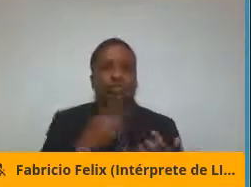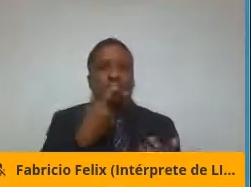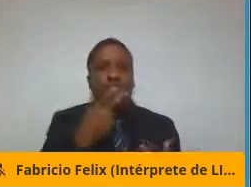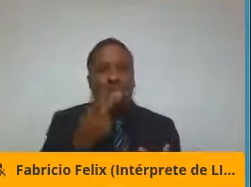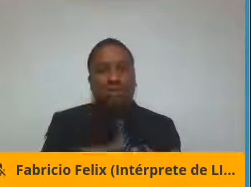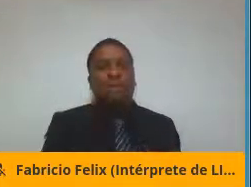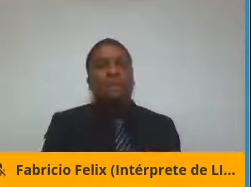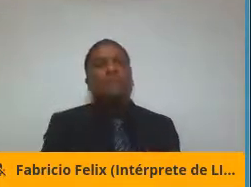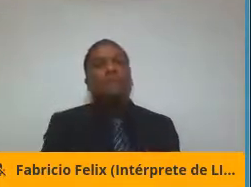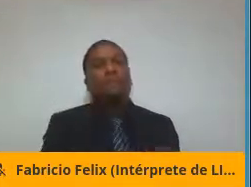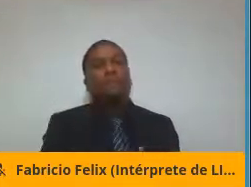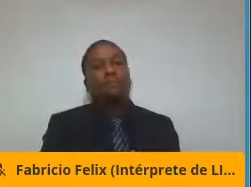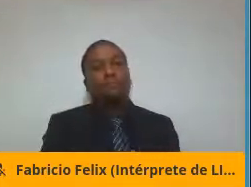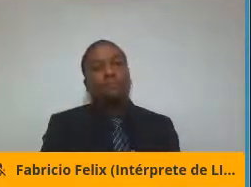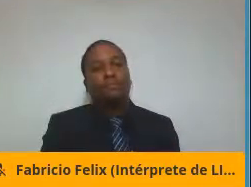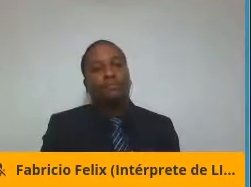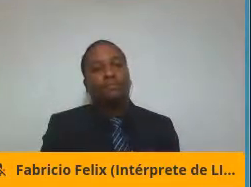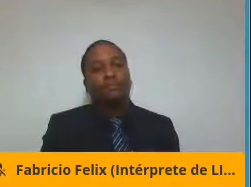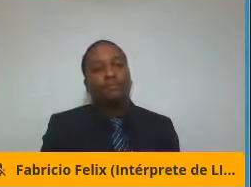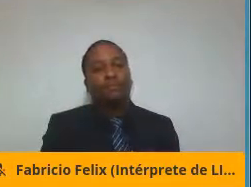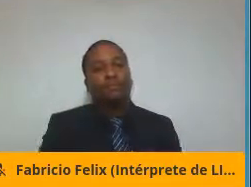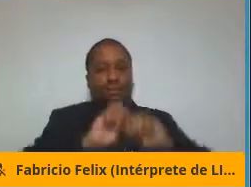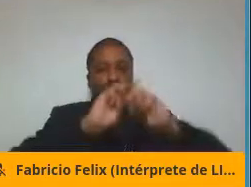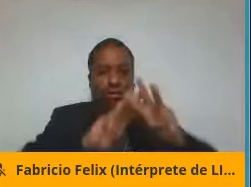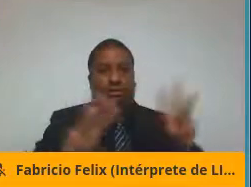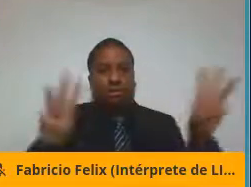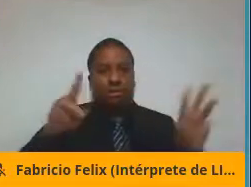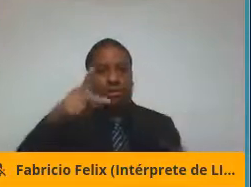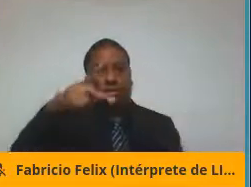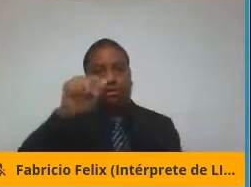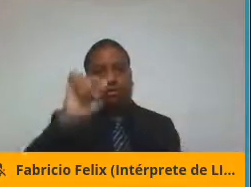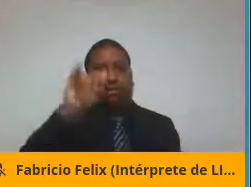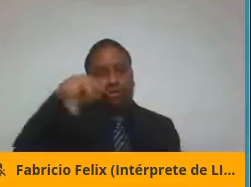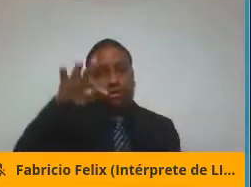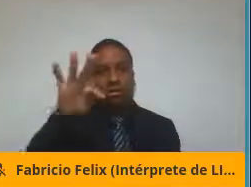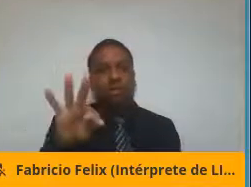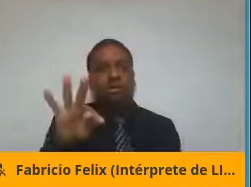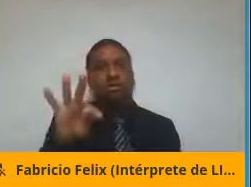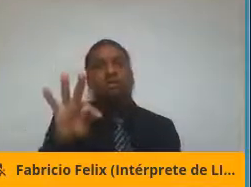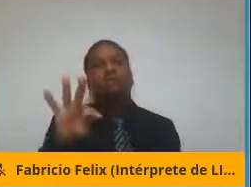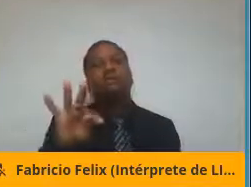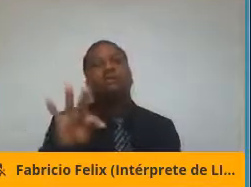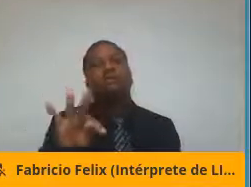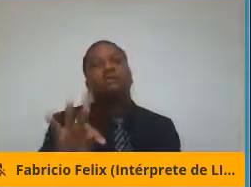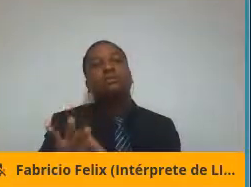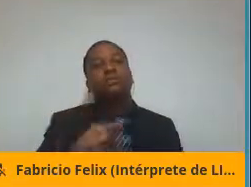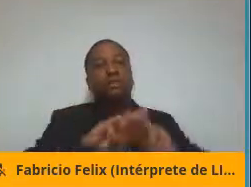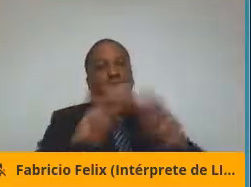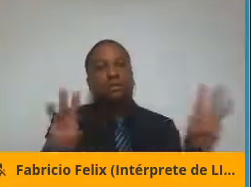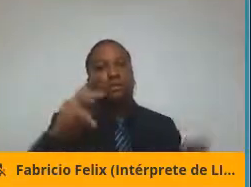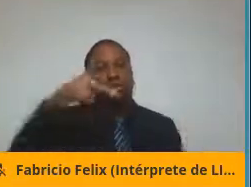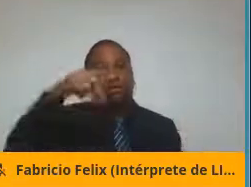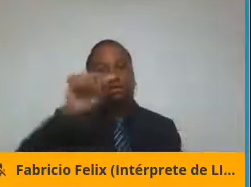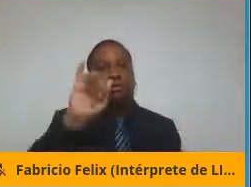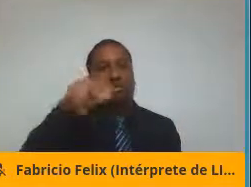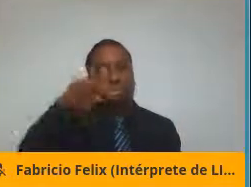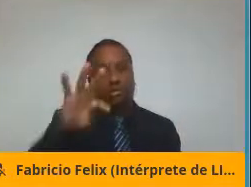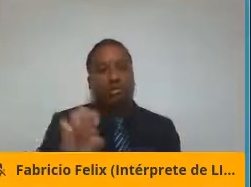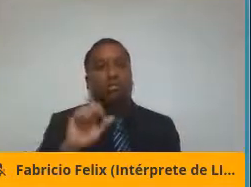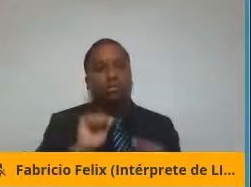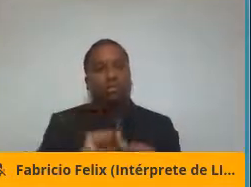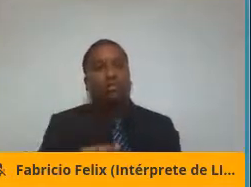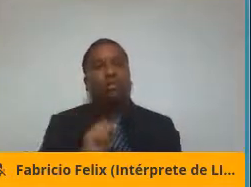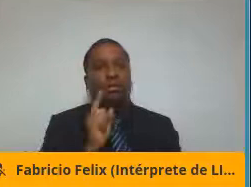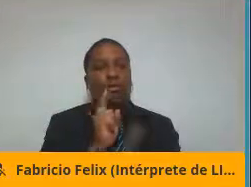a página do Pint of Science Nacional, eu sempre desse lado, sempre troco. Tá? A página do Pint, vocês podem encontrar a programação